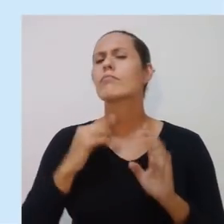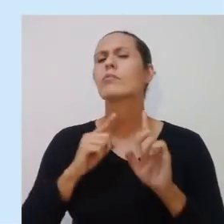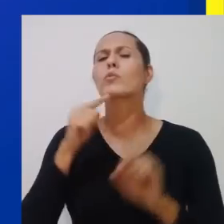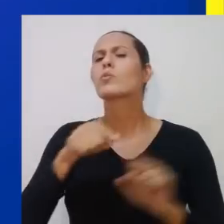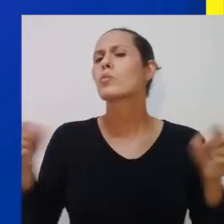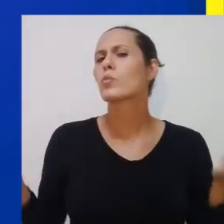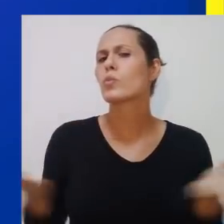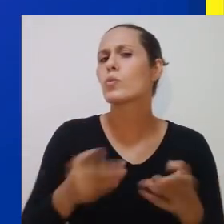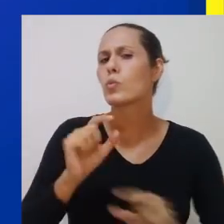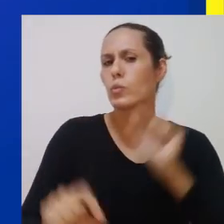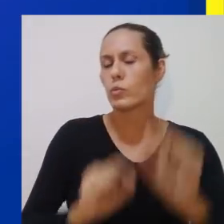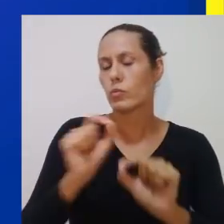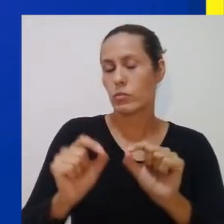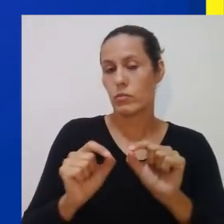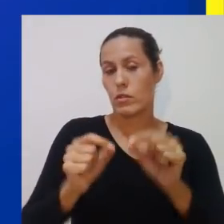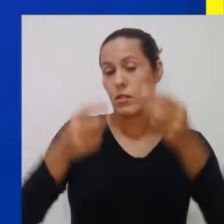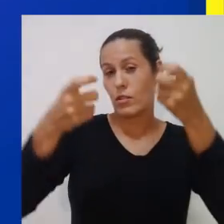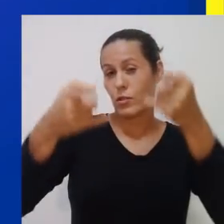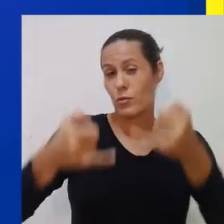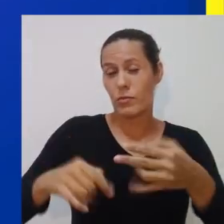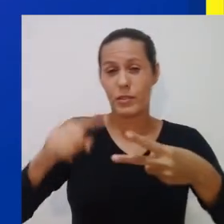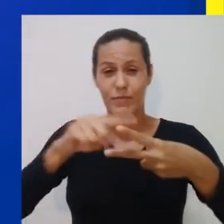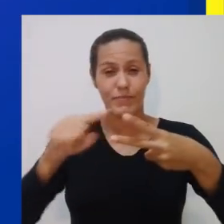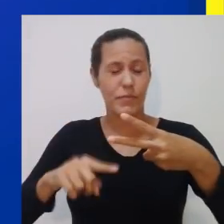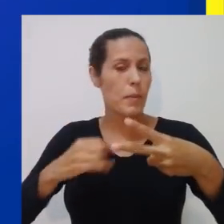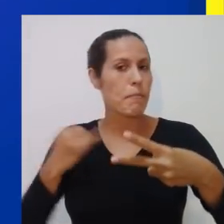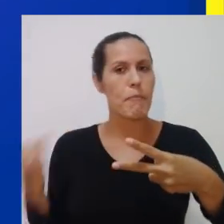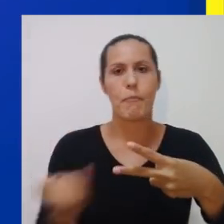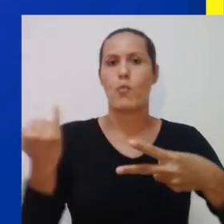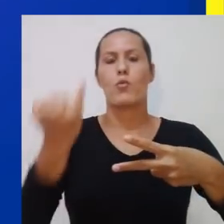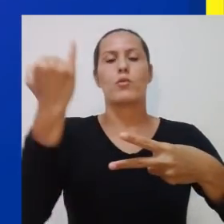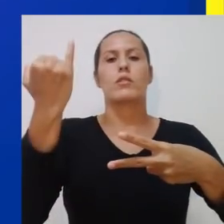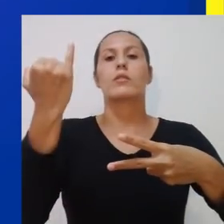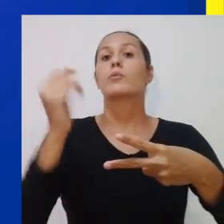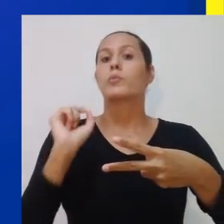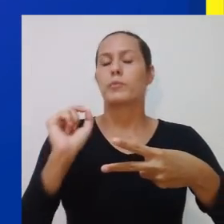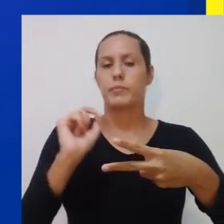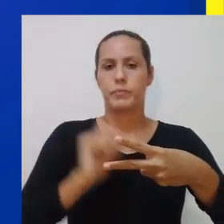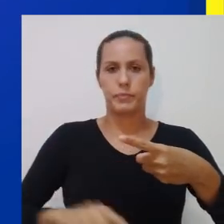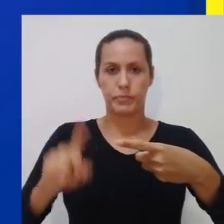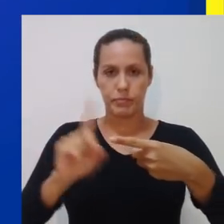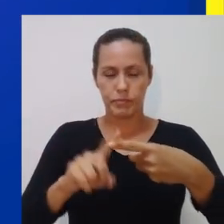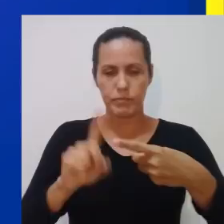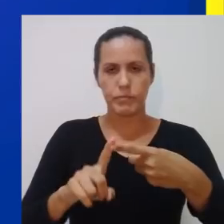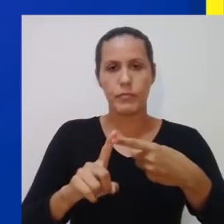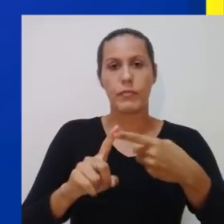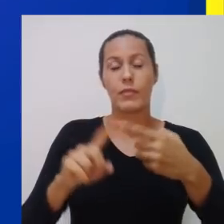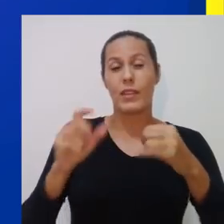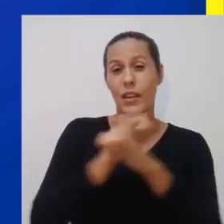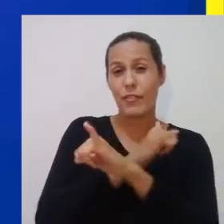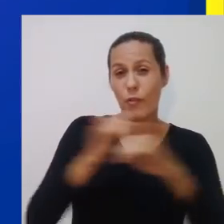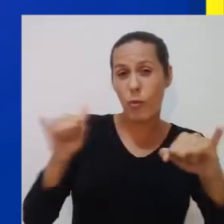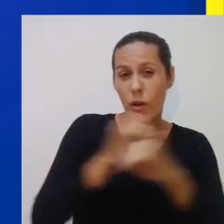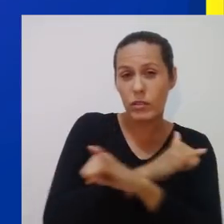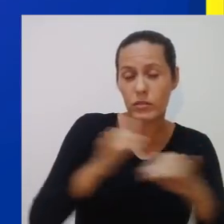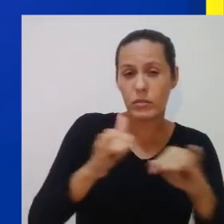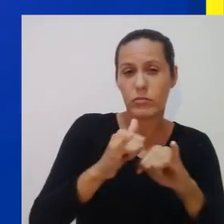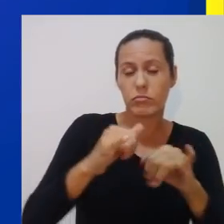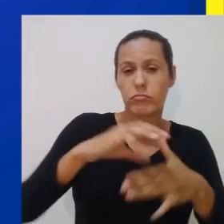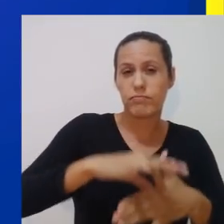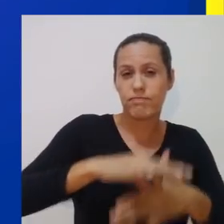missão hoje é falar sobre duas questões muito importantes atualmente. Quais são?